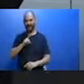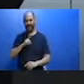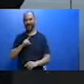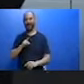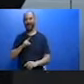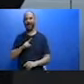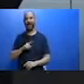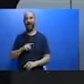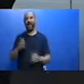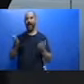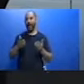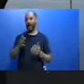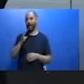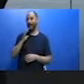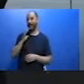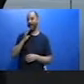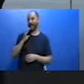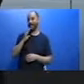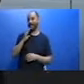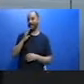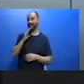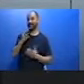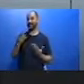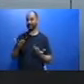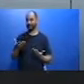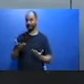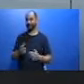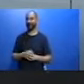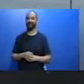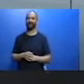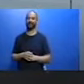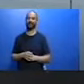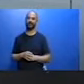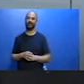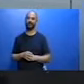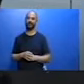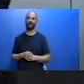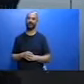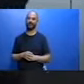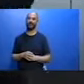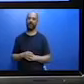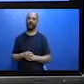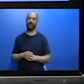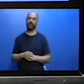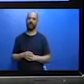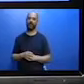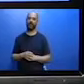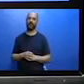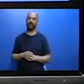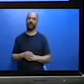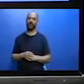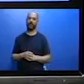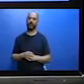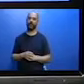ficar conhecidos é um pouquinho conhecido então escreva numa folha com autorização